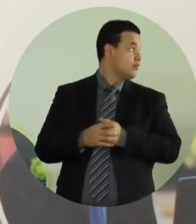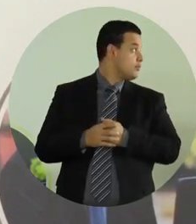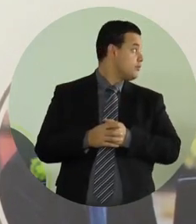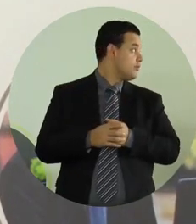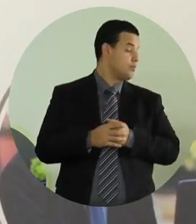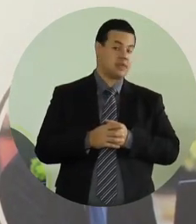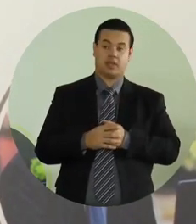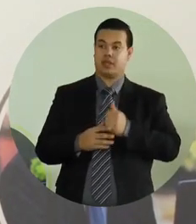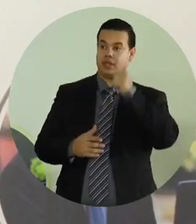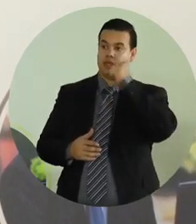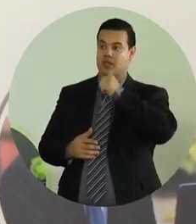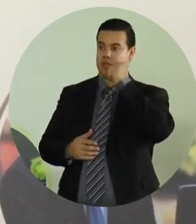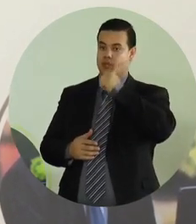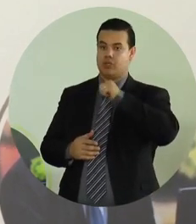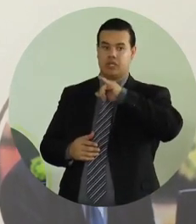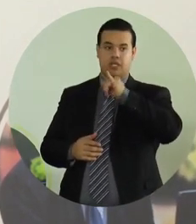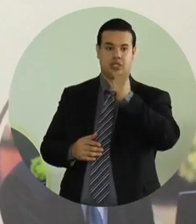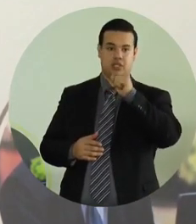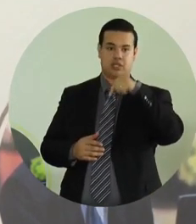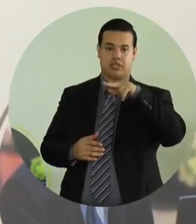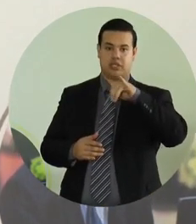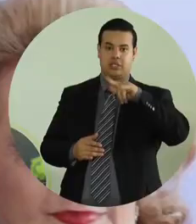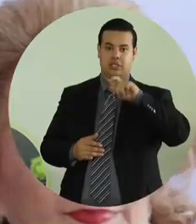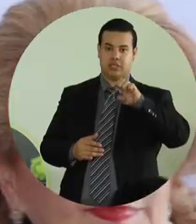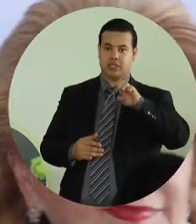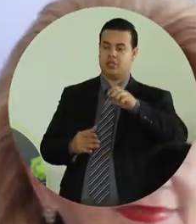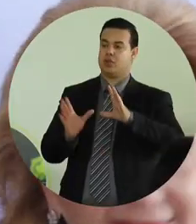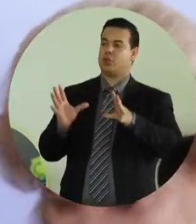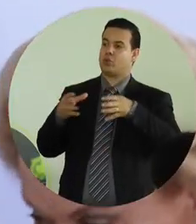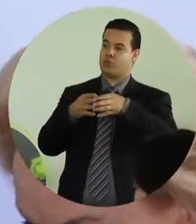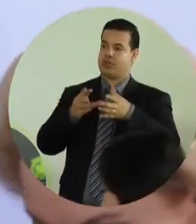E a senhora Jaqueline Nakamura, membro do Comitê de